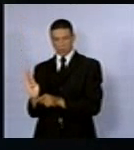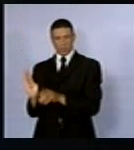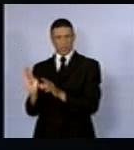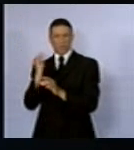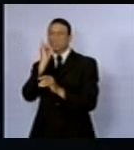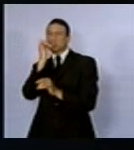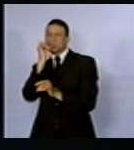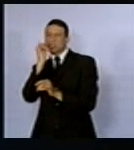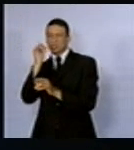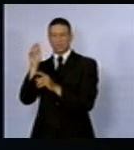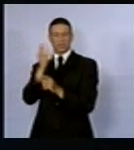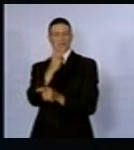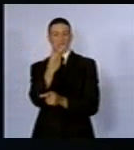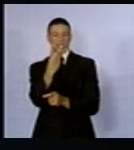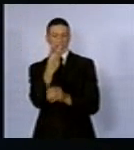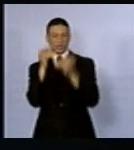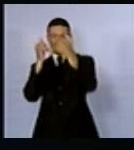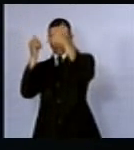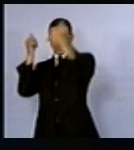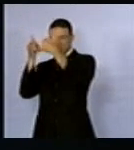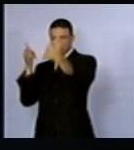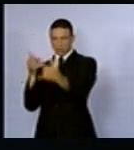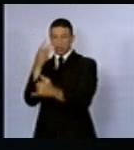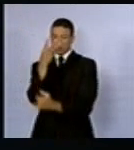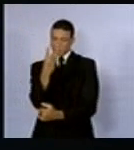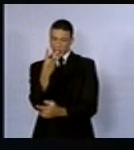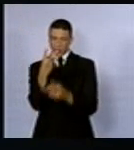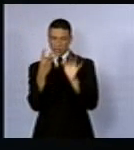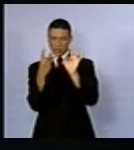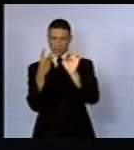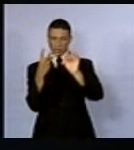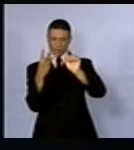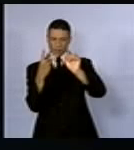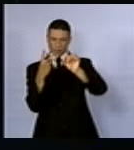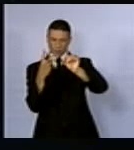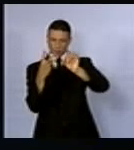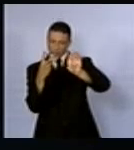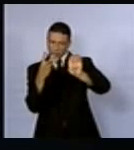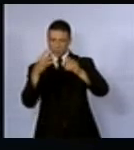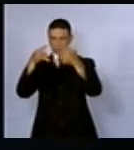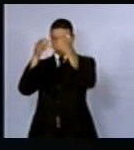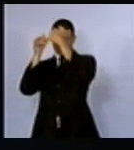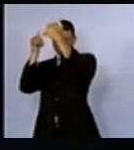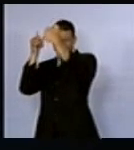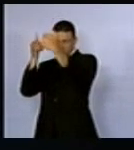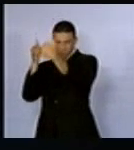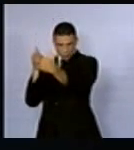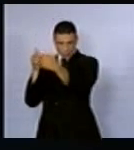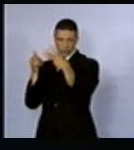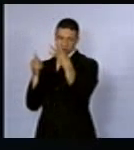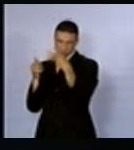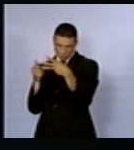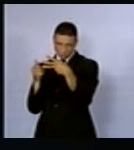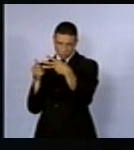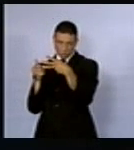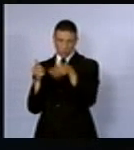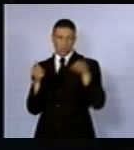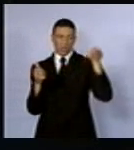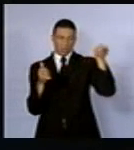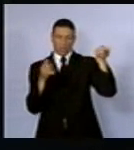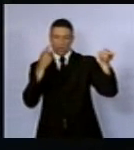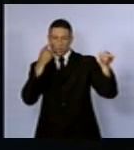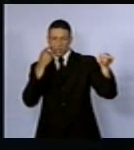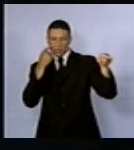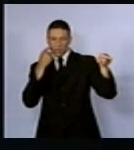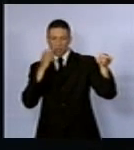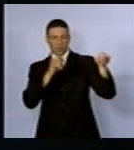sistema mundial, ele é trifásico, são sempre três fases. Nós sempre veremos as linhas de transmissão com três fases. E, nesse caso aí,